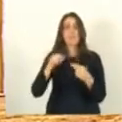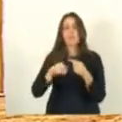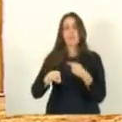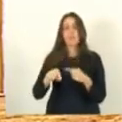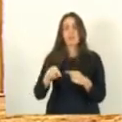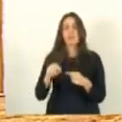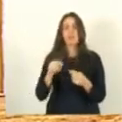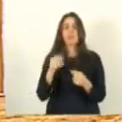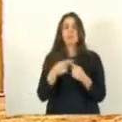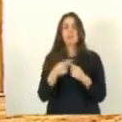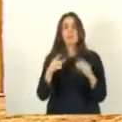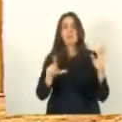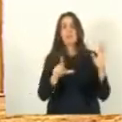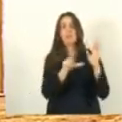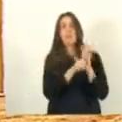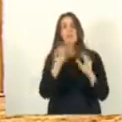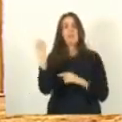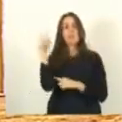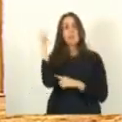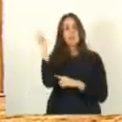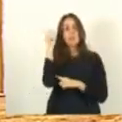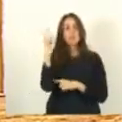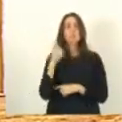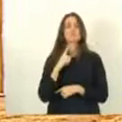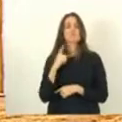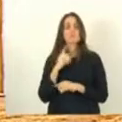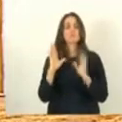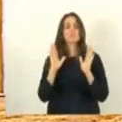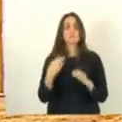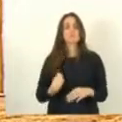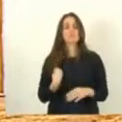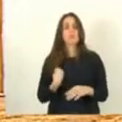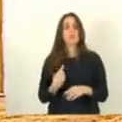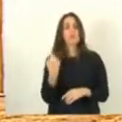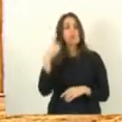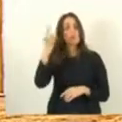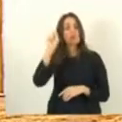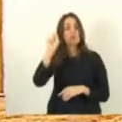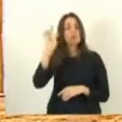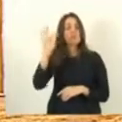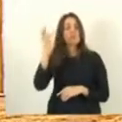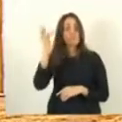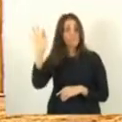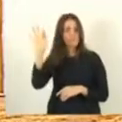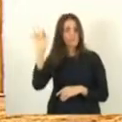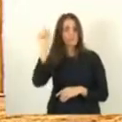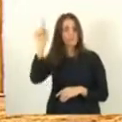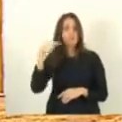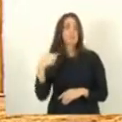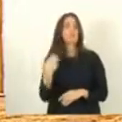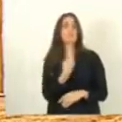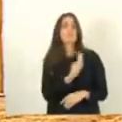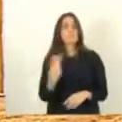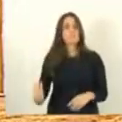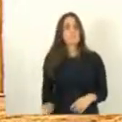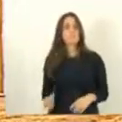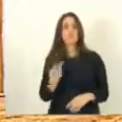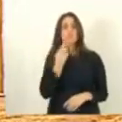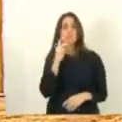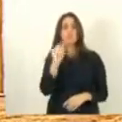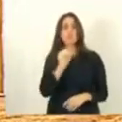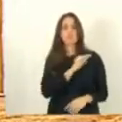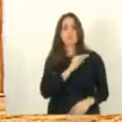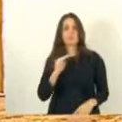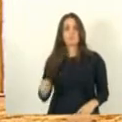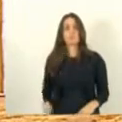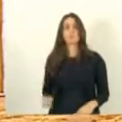do Sul. Acabou indo parar no STF. E olha o que é que o ministro Dias Toffoli disse a respeito